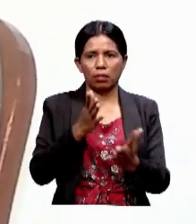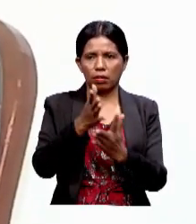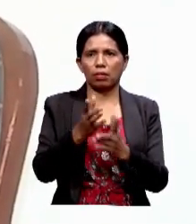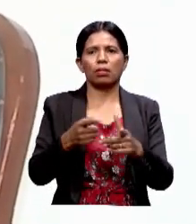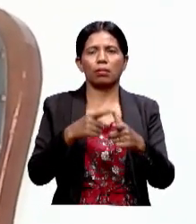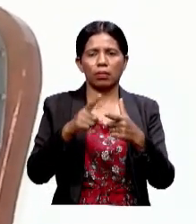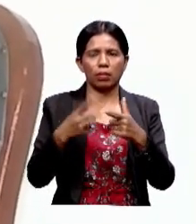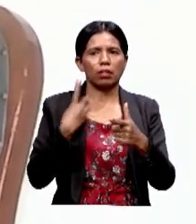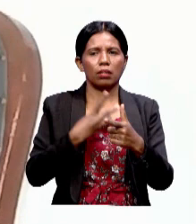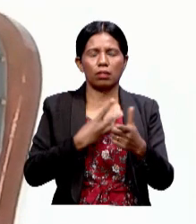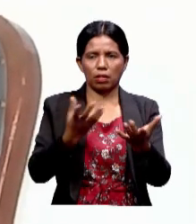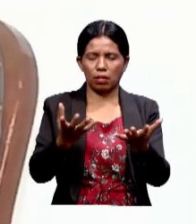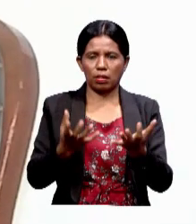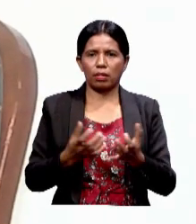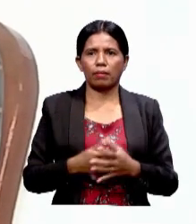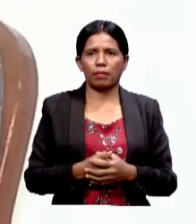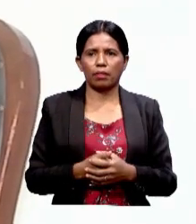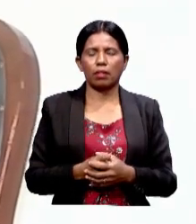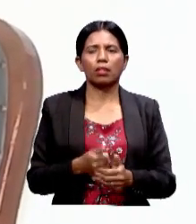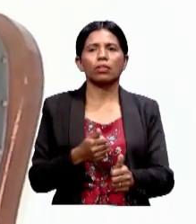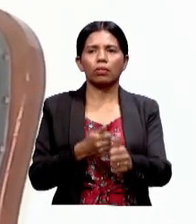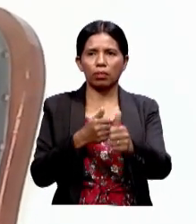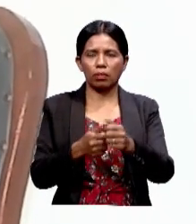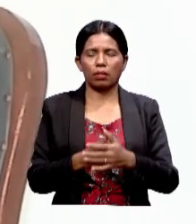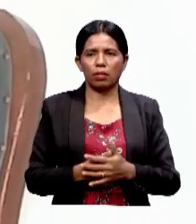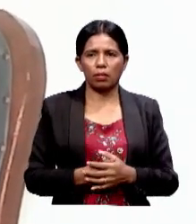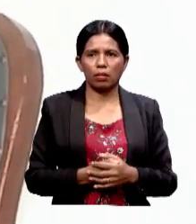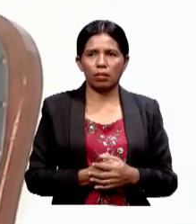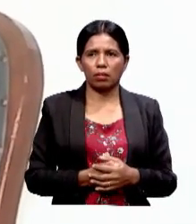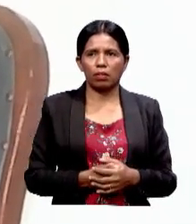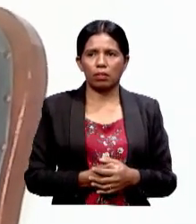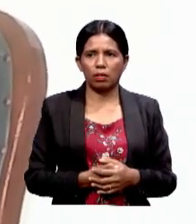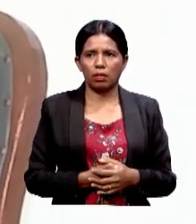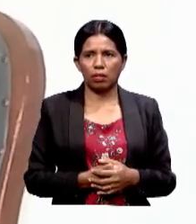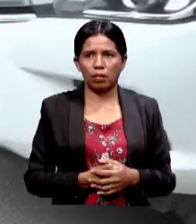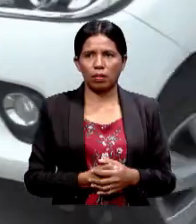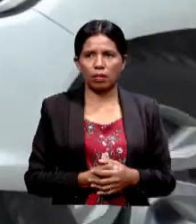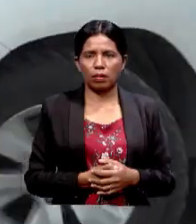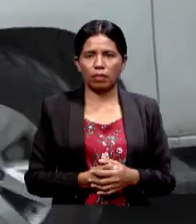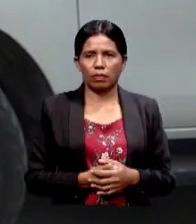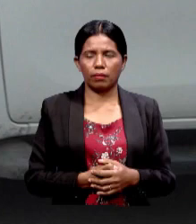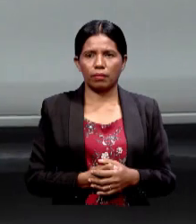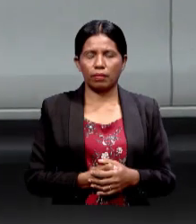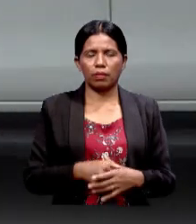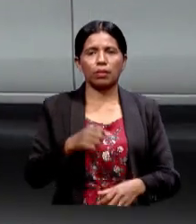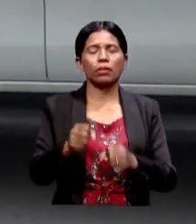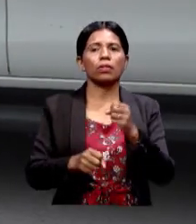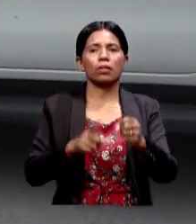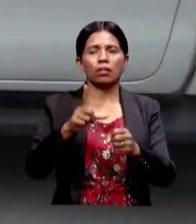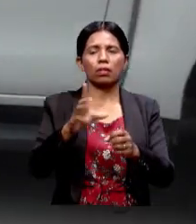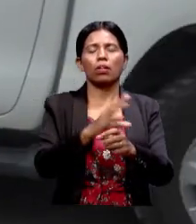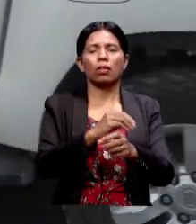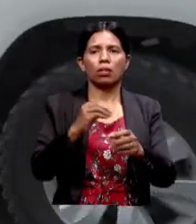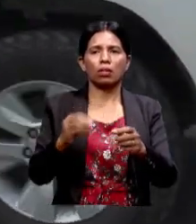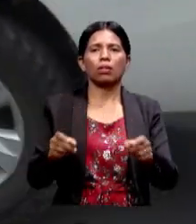está a cara cumpre gate maka buat ida be legalidade ne sociedade civil rosurista